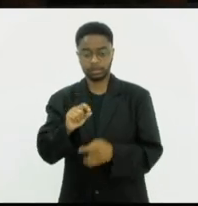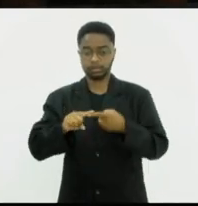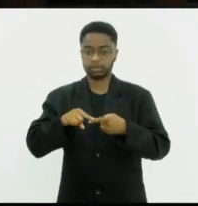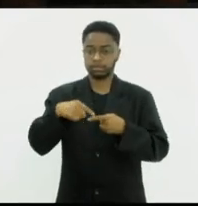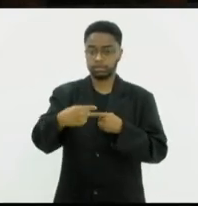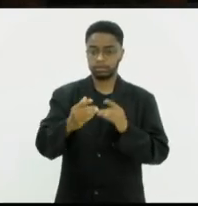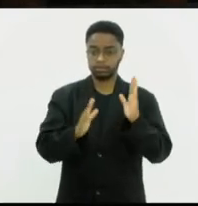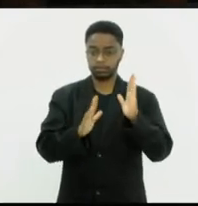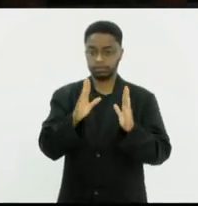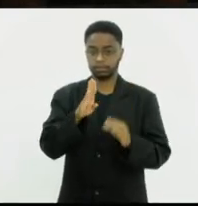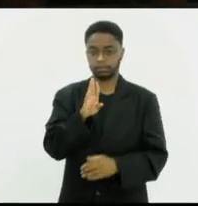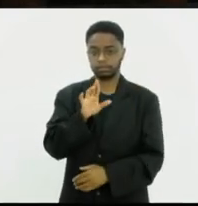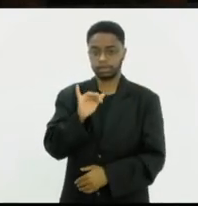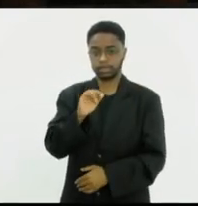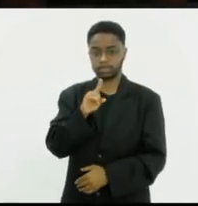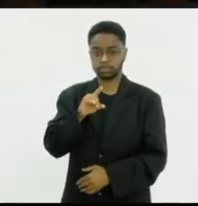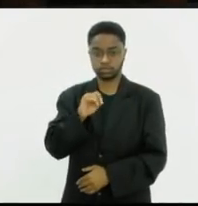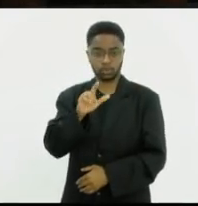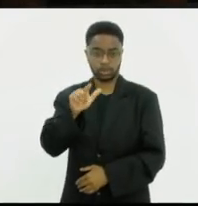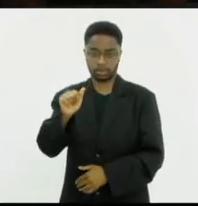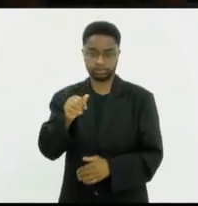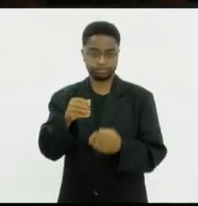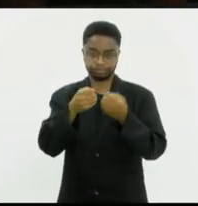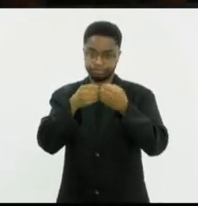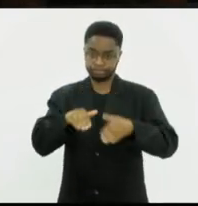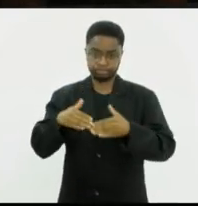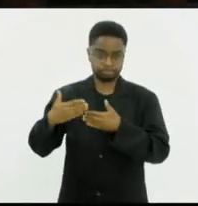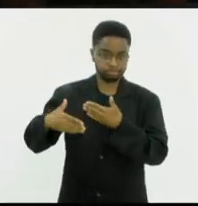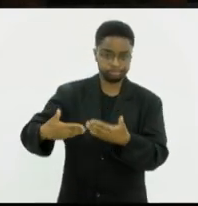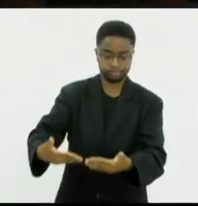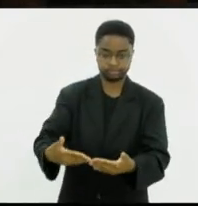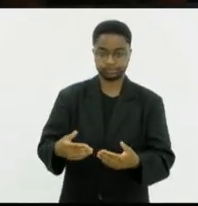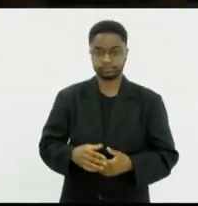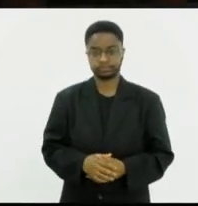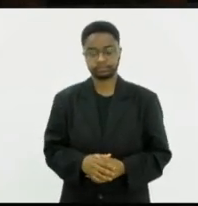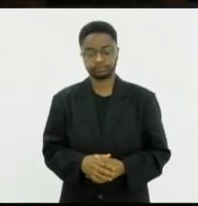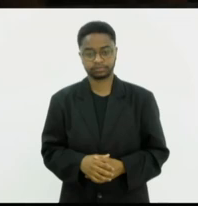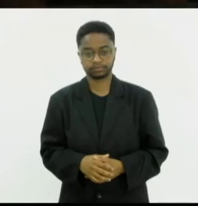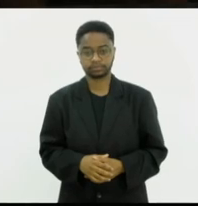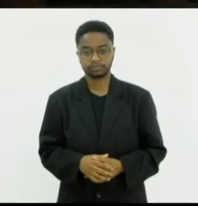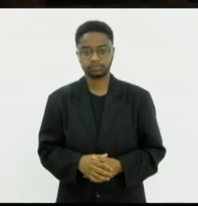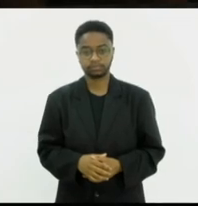governo Leonel Brizola e aí descambou de vez. E aí descambou de vez.